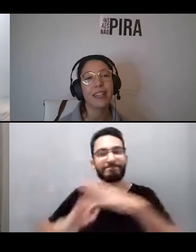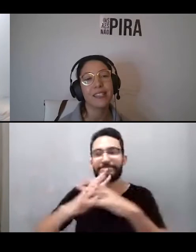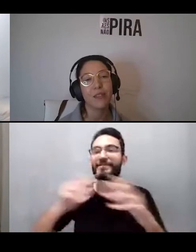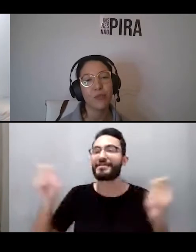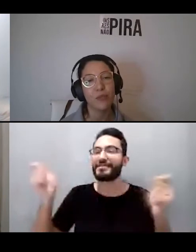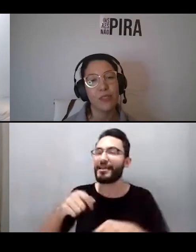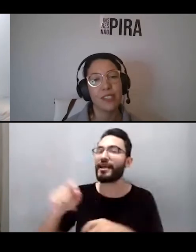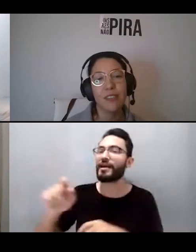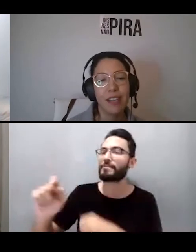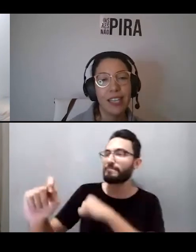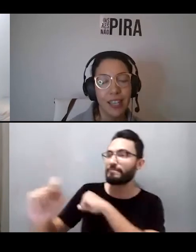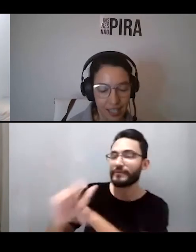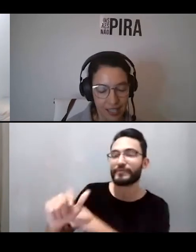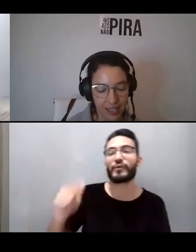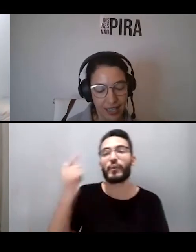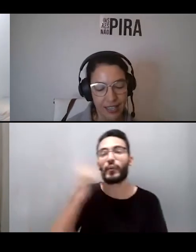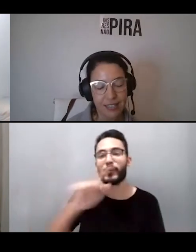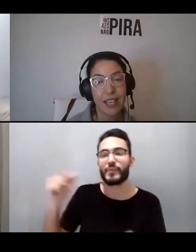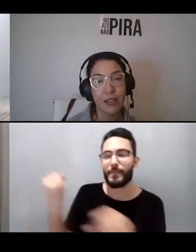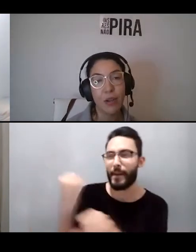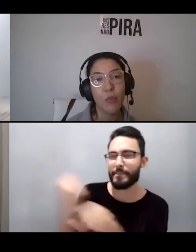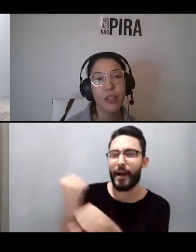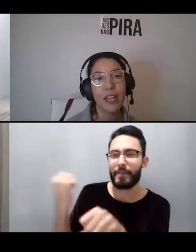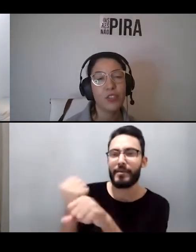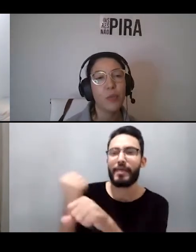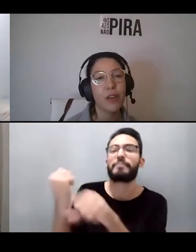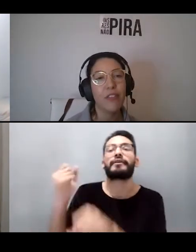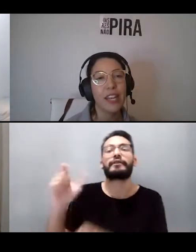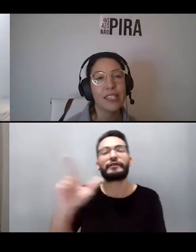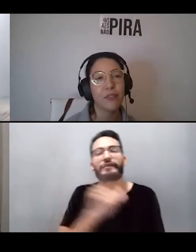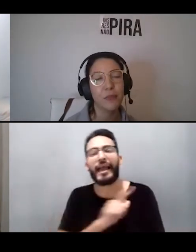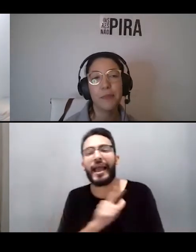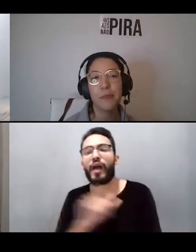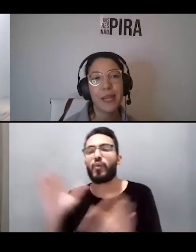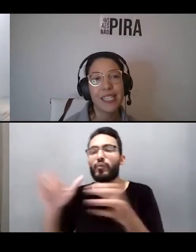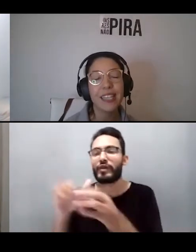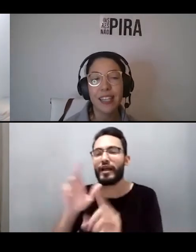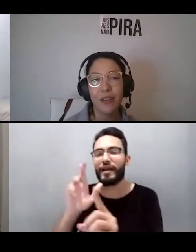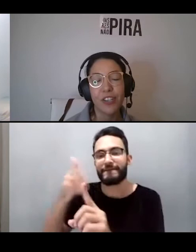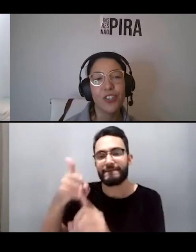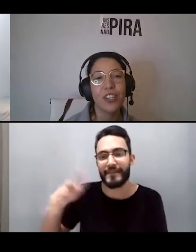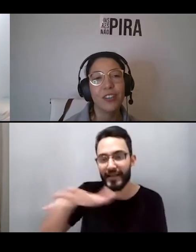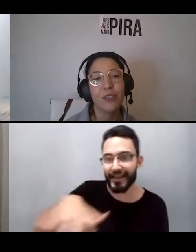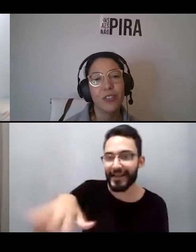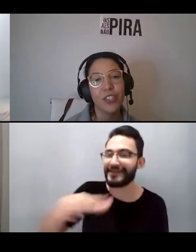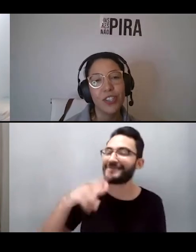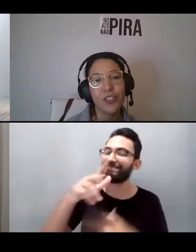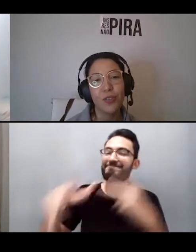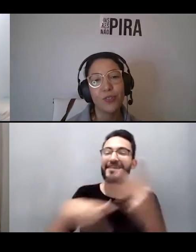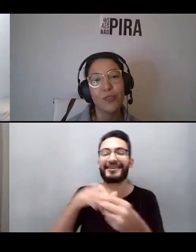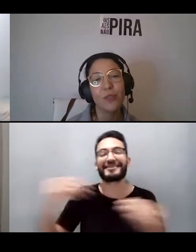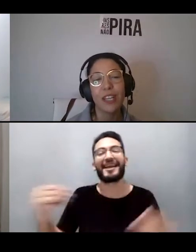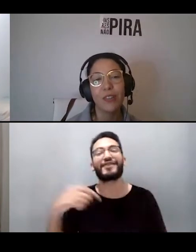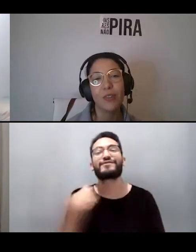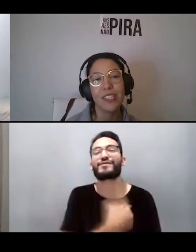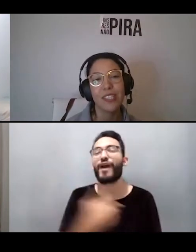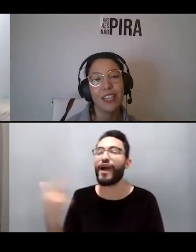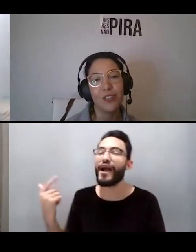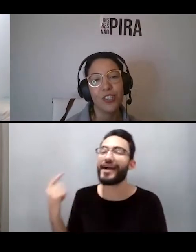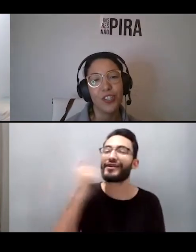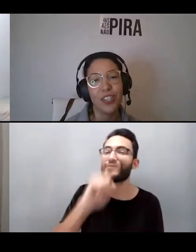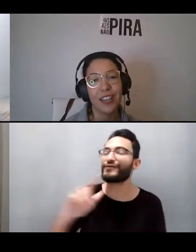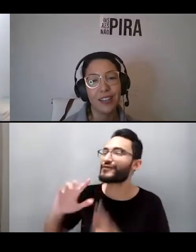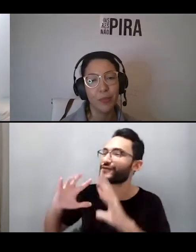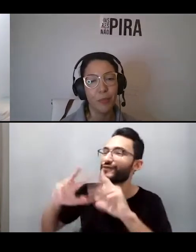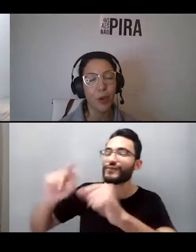e participar dessa construção aí, tendo a comunidade como referência, foi um presentão que a gente ganhou, a gente e todos os